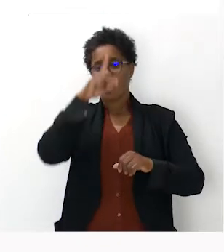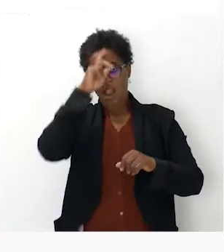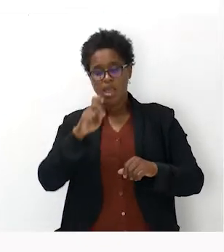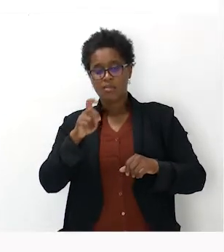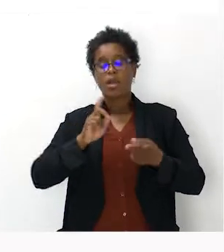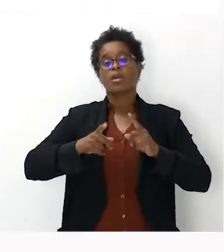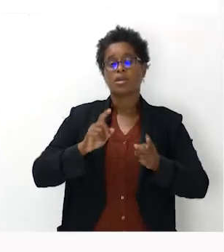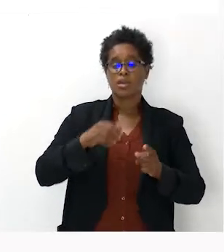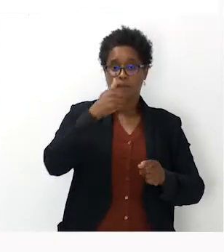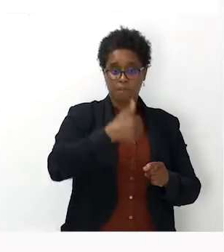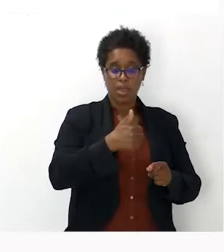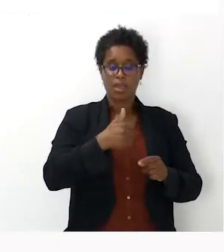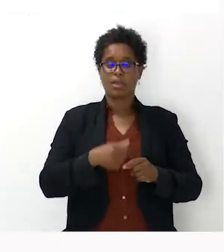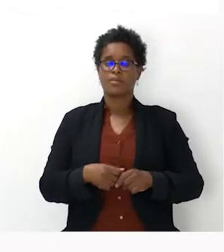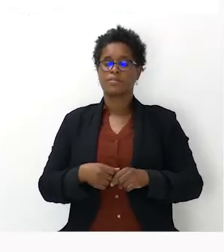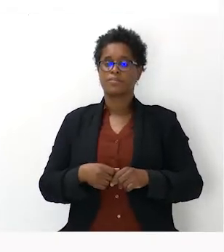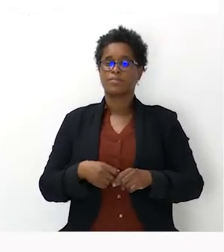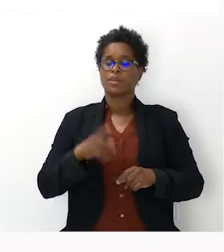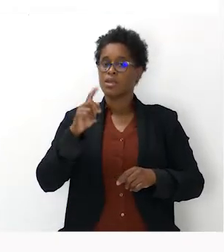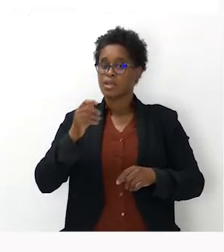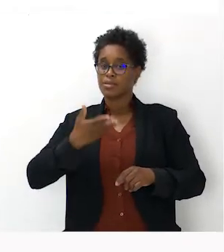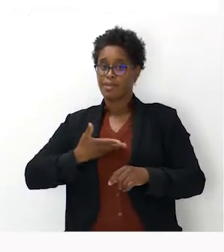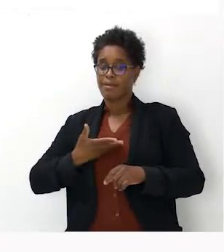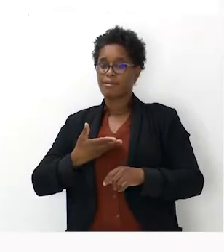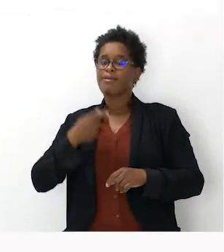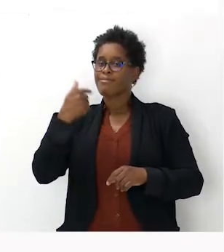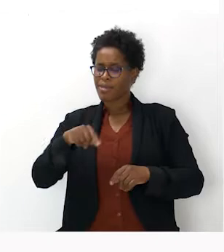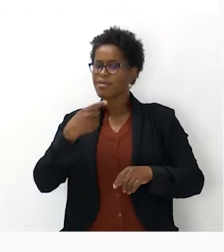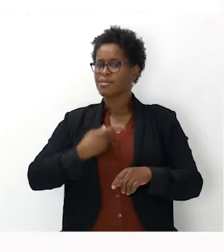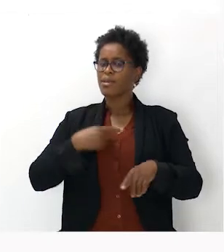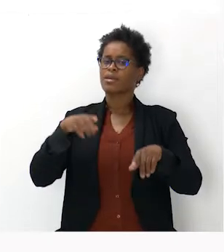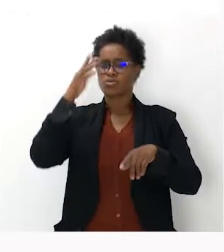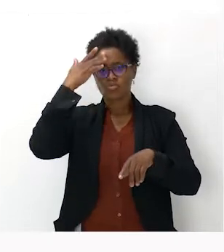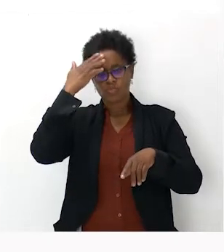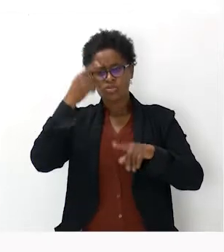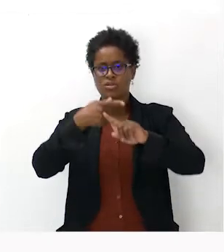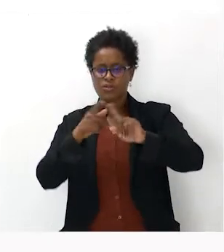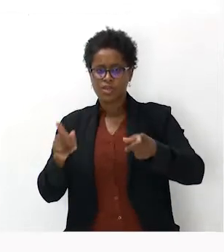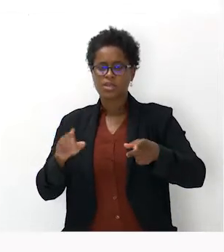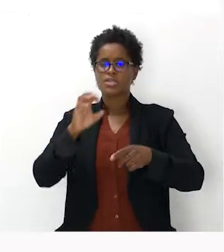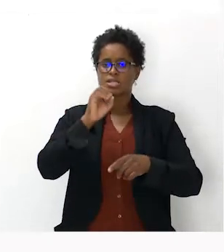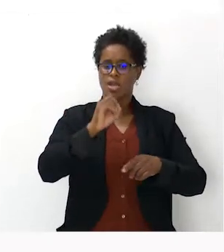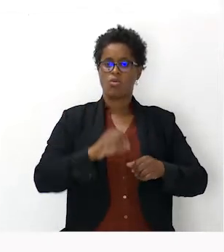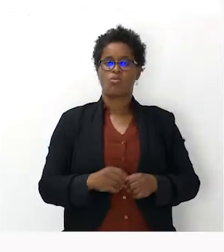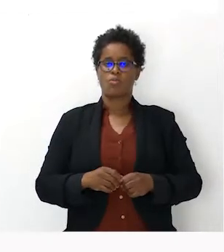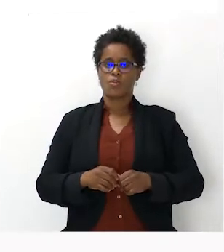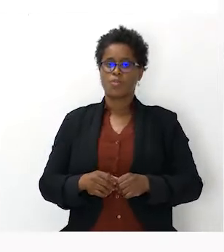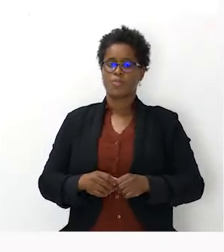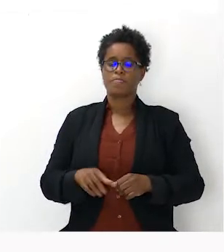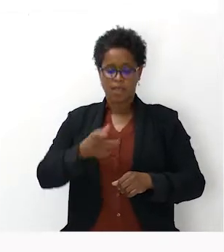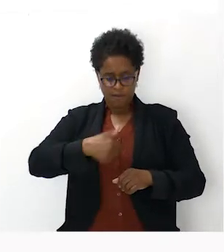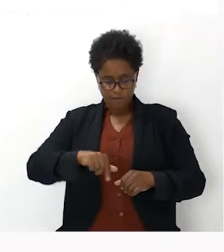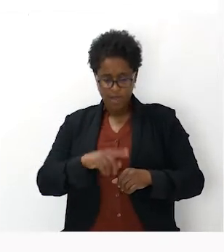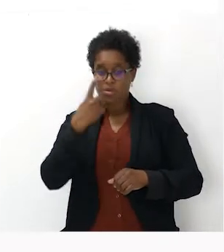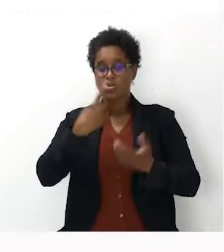que B e D têm que ser números diferentes de 0. Vamos a